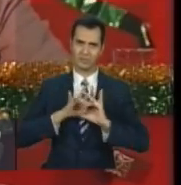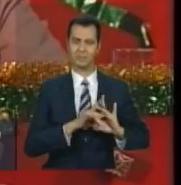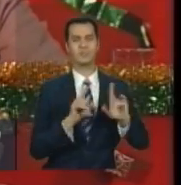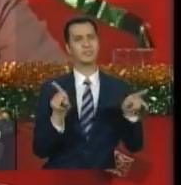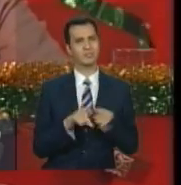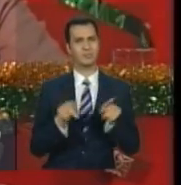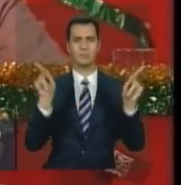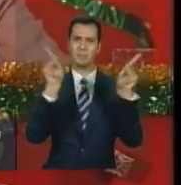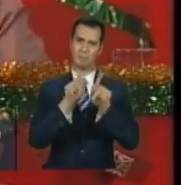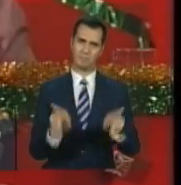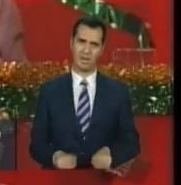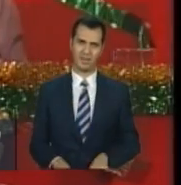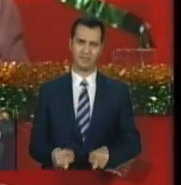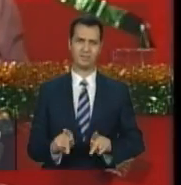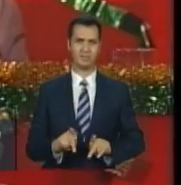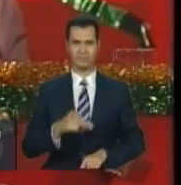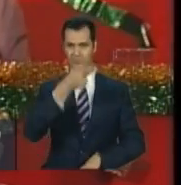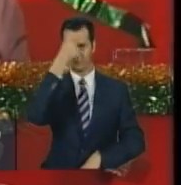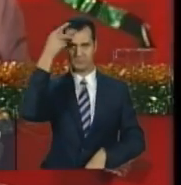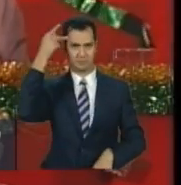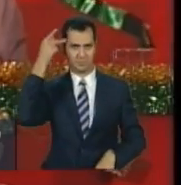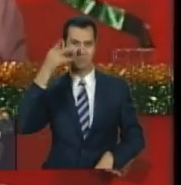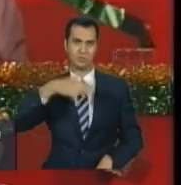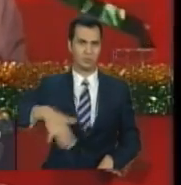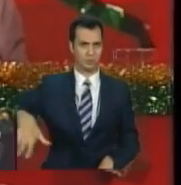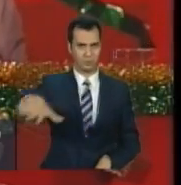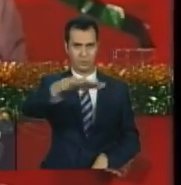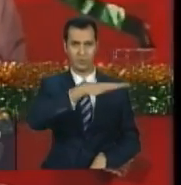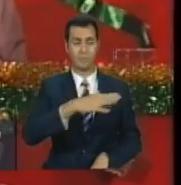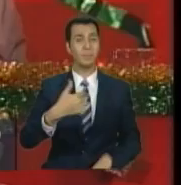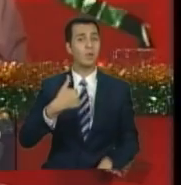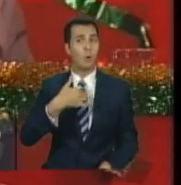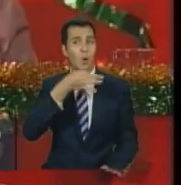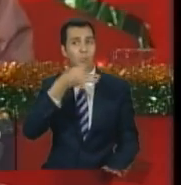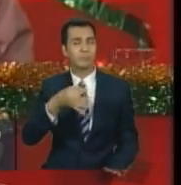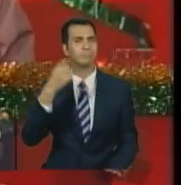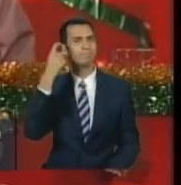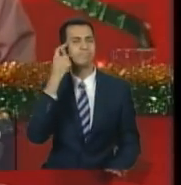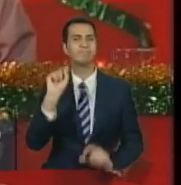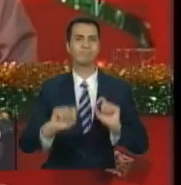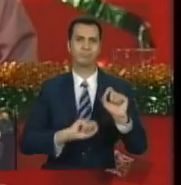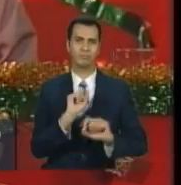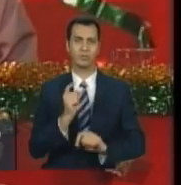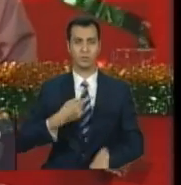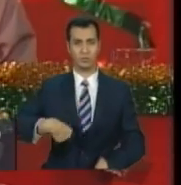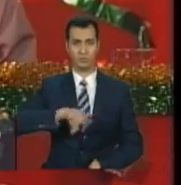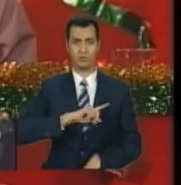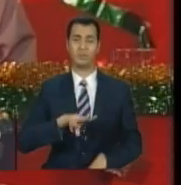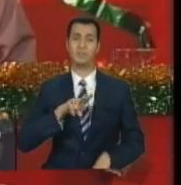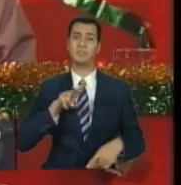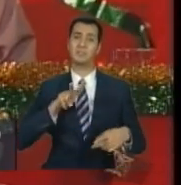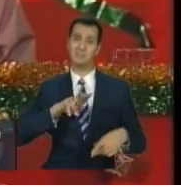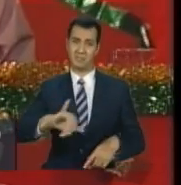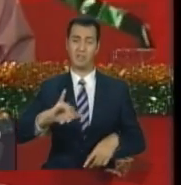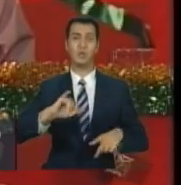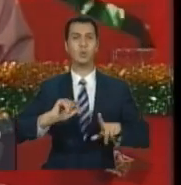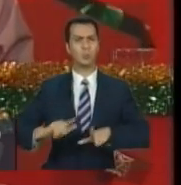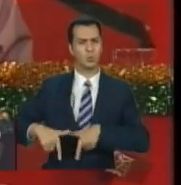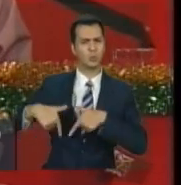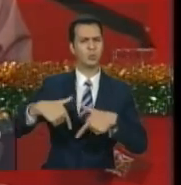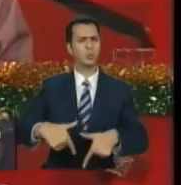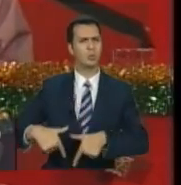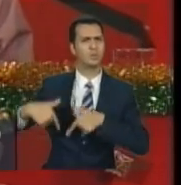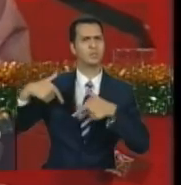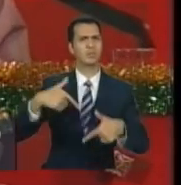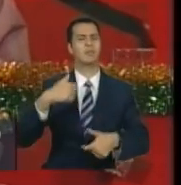paz entre as pessoas. Eu acredito que nós vamos ter de lutar muito em